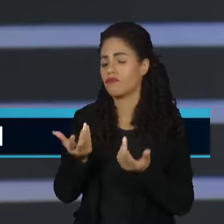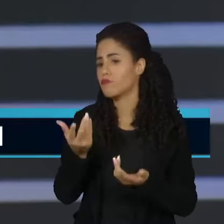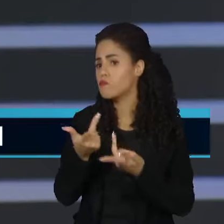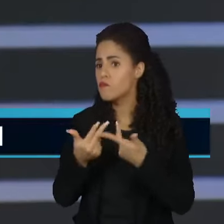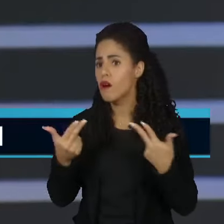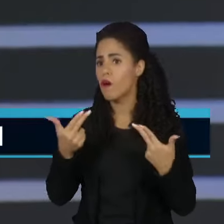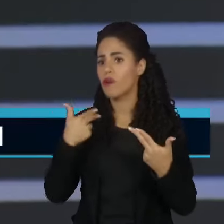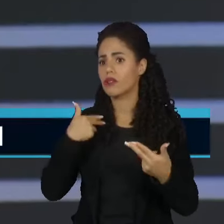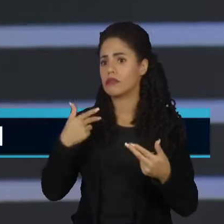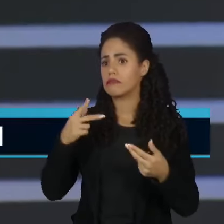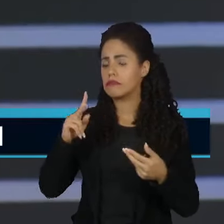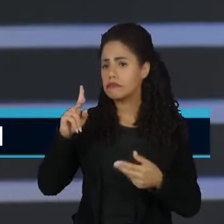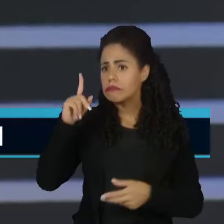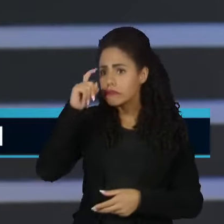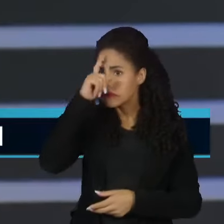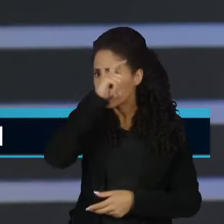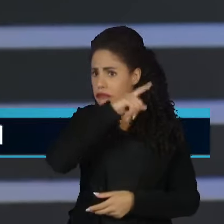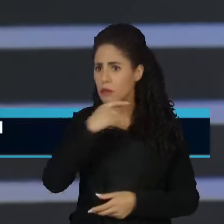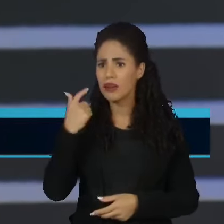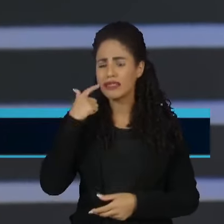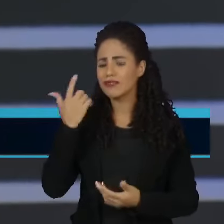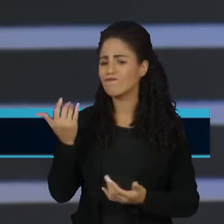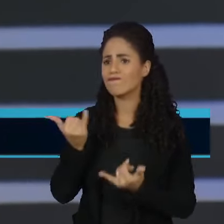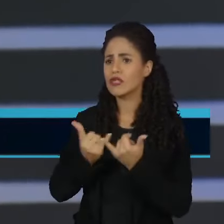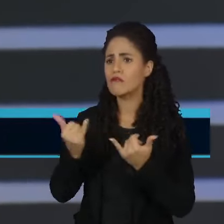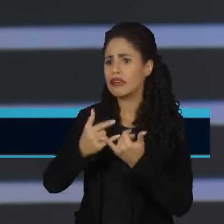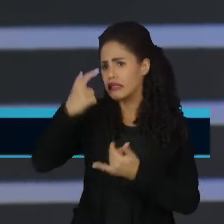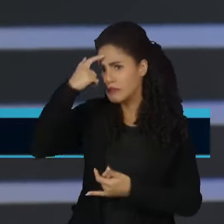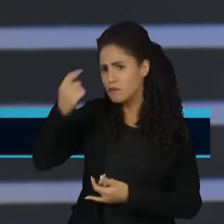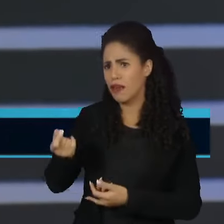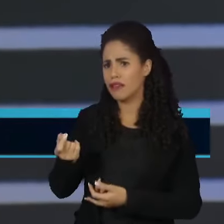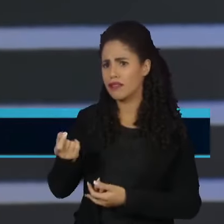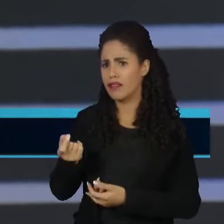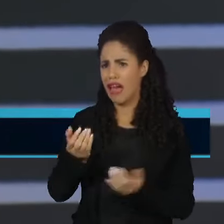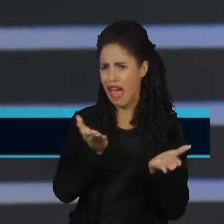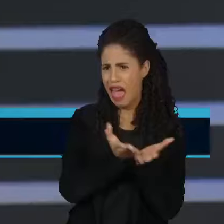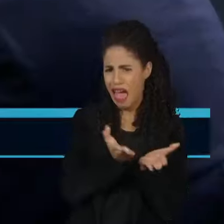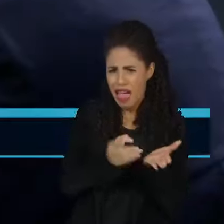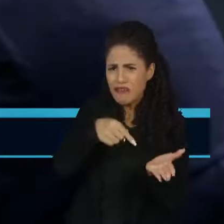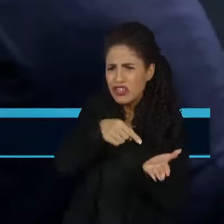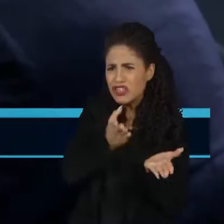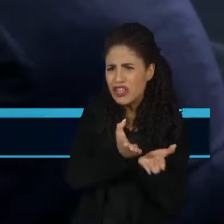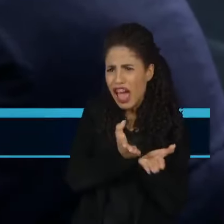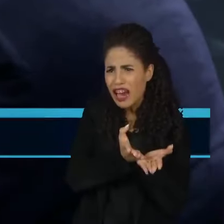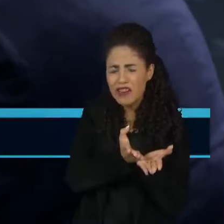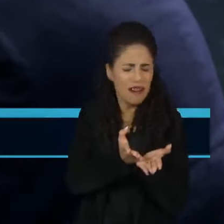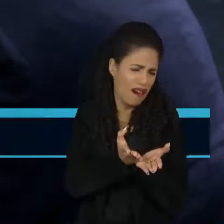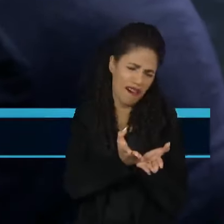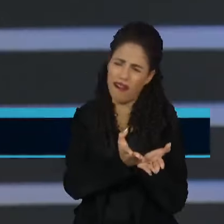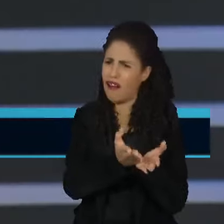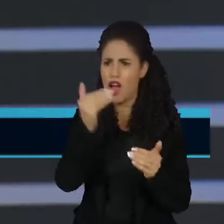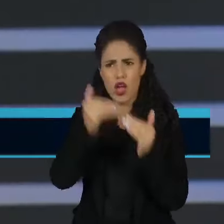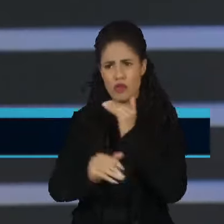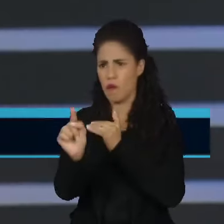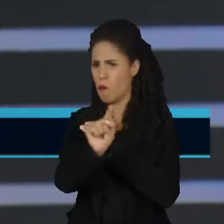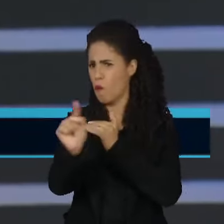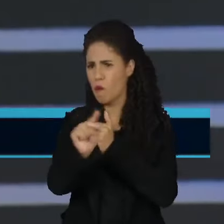é essa bancada ultra-reacionária, que para mim não é evangélica, não. Isso está no campo demoníaco, da crueldade,